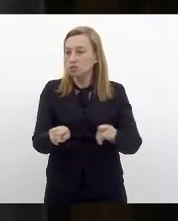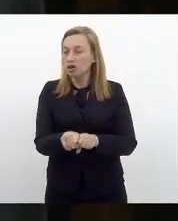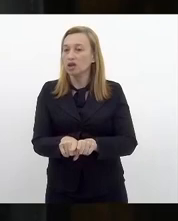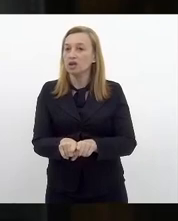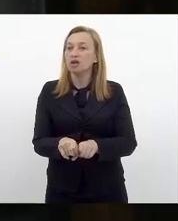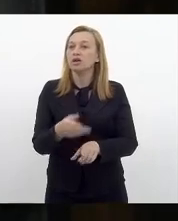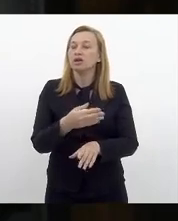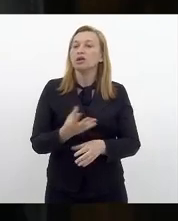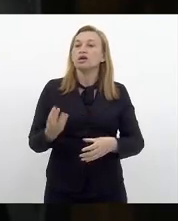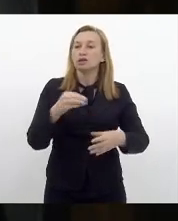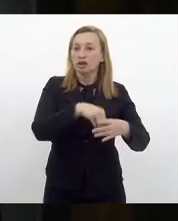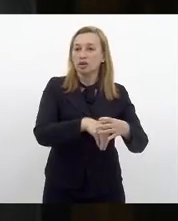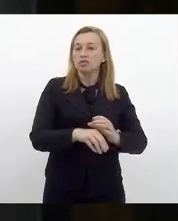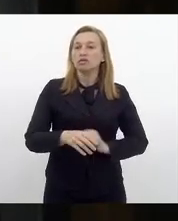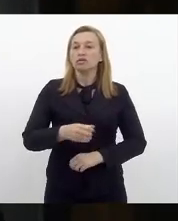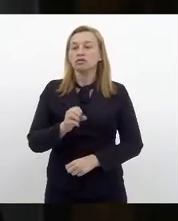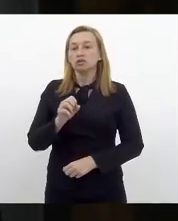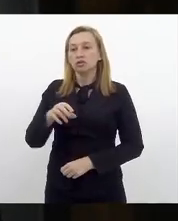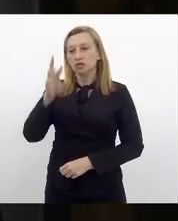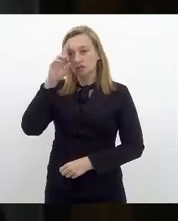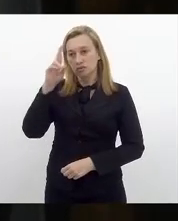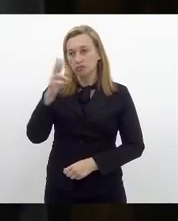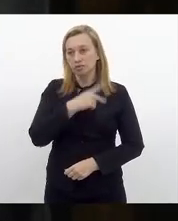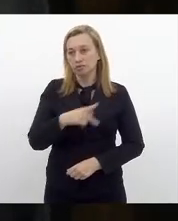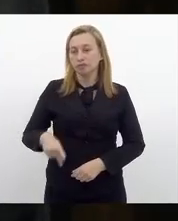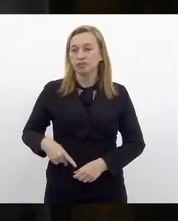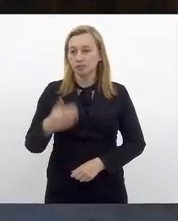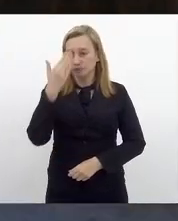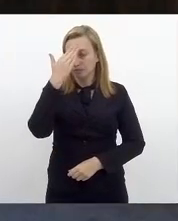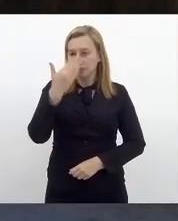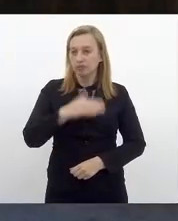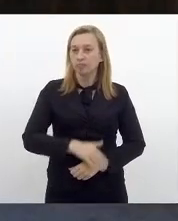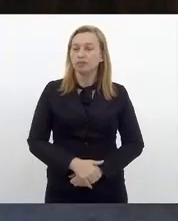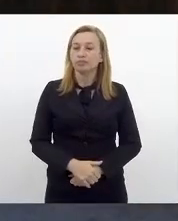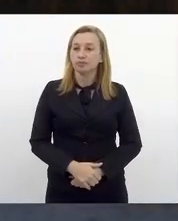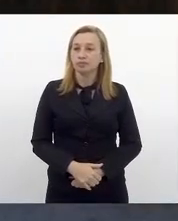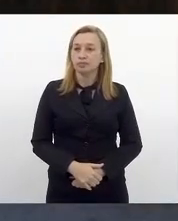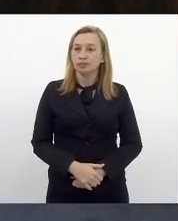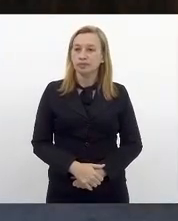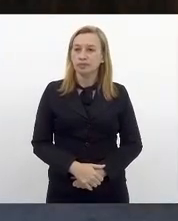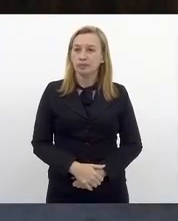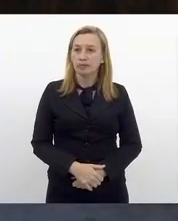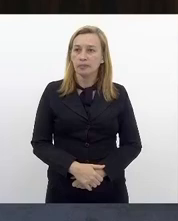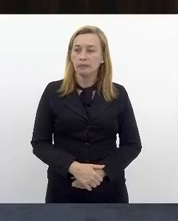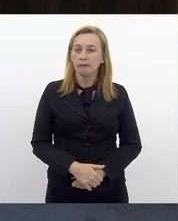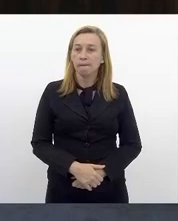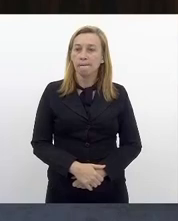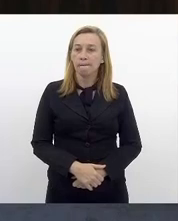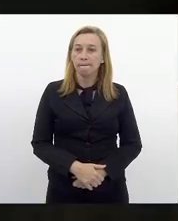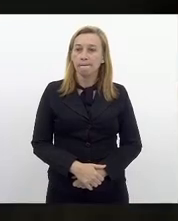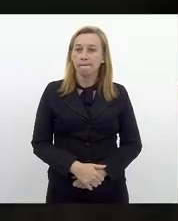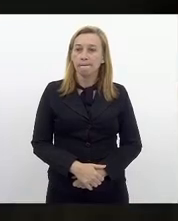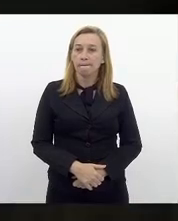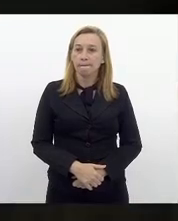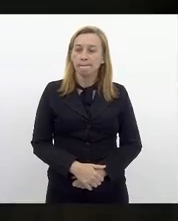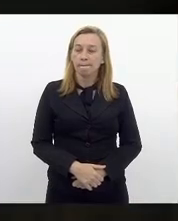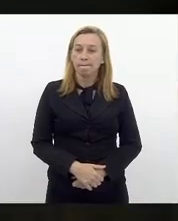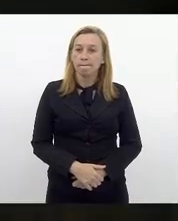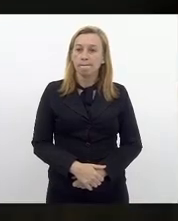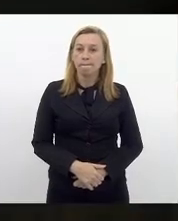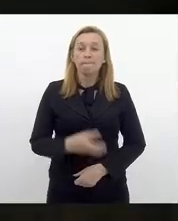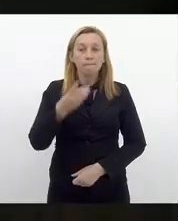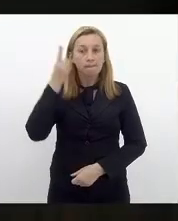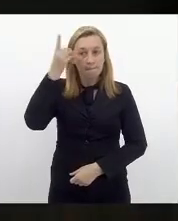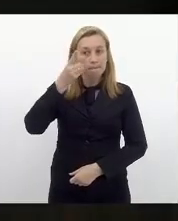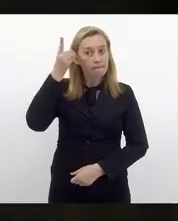nos regimes era isso seu presente obrigado tá e agora passa o finalmente a palavra